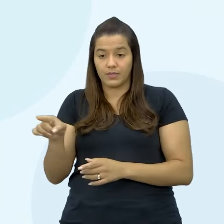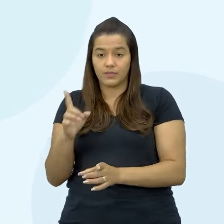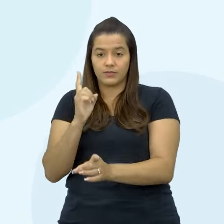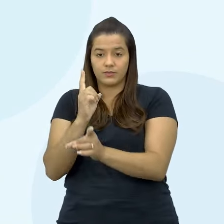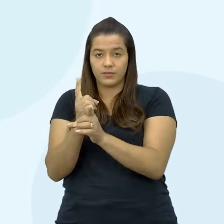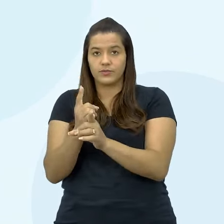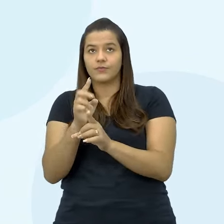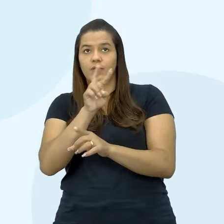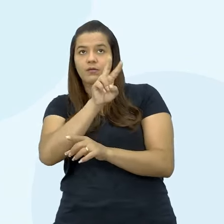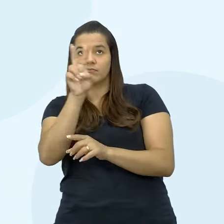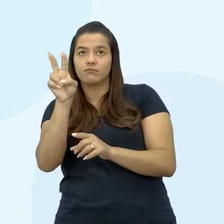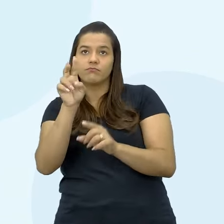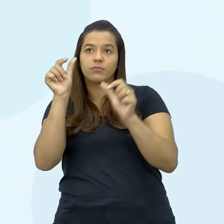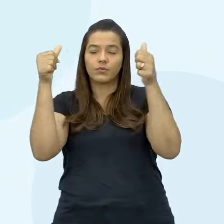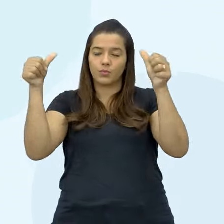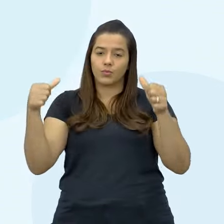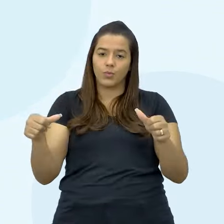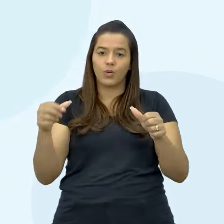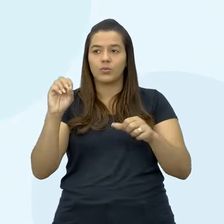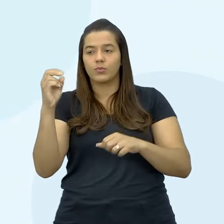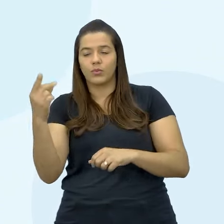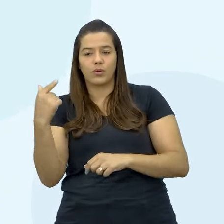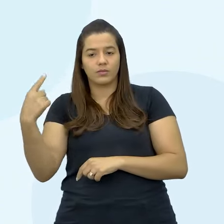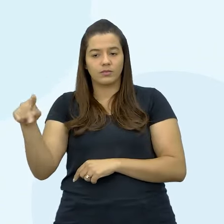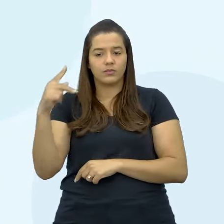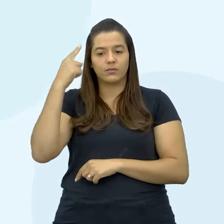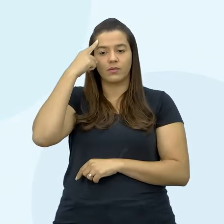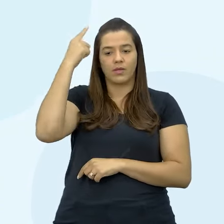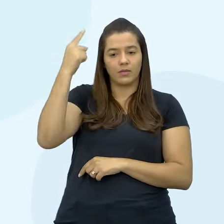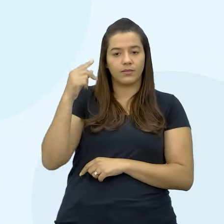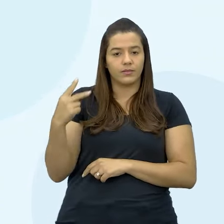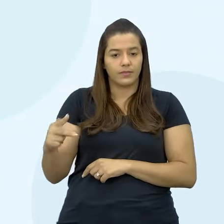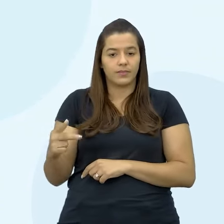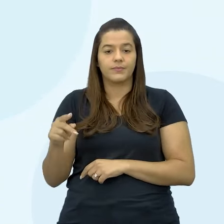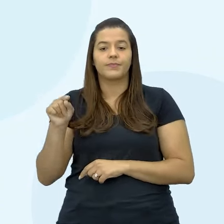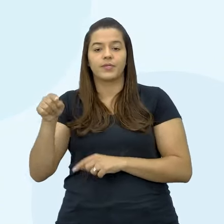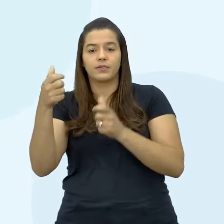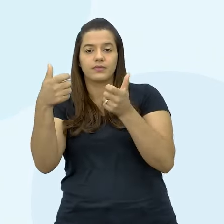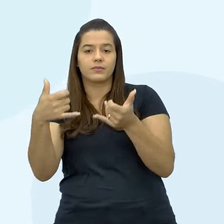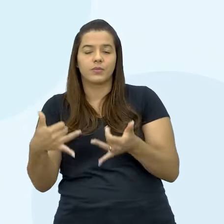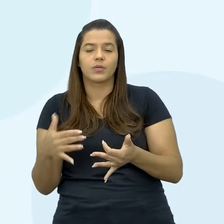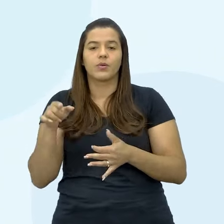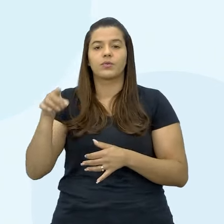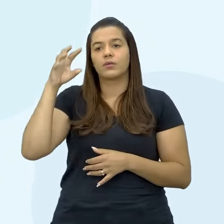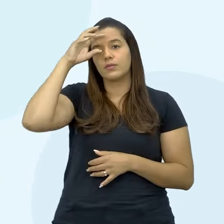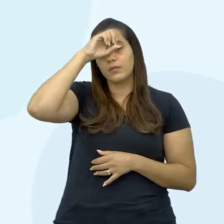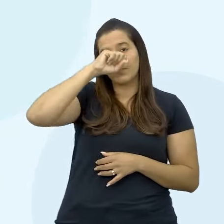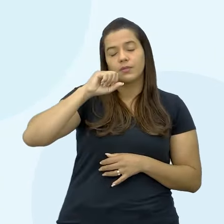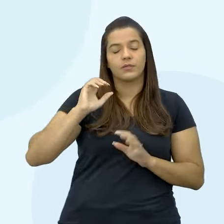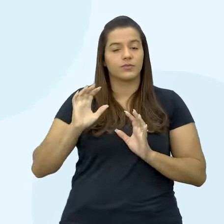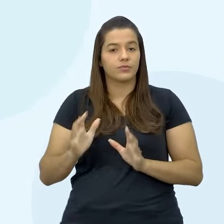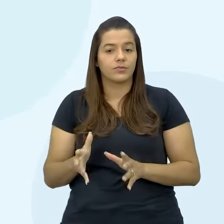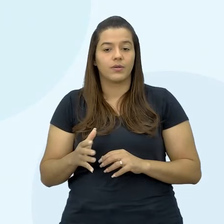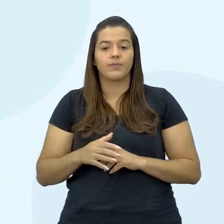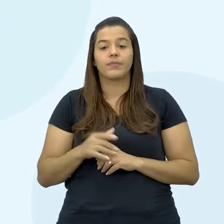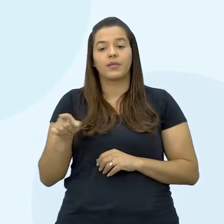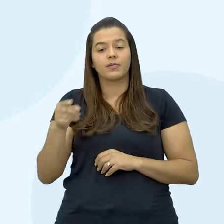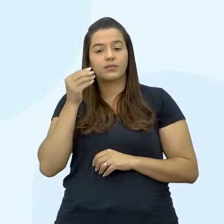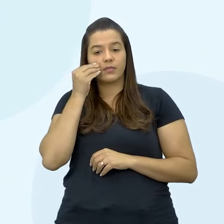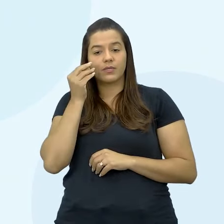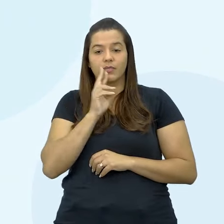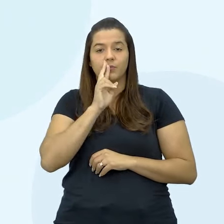no quadro das ideias sobre o que eles aprenderam, né, para tentar responder por